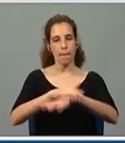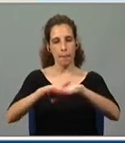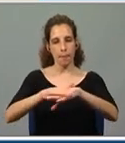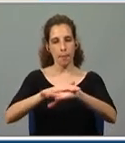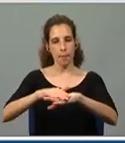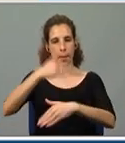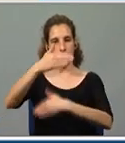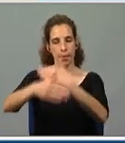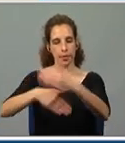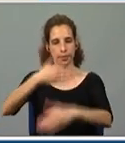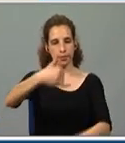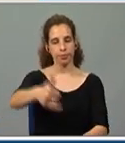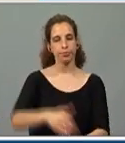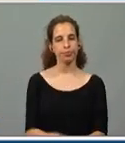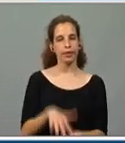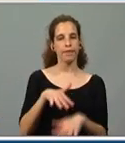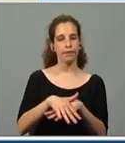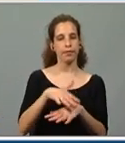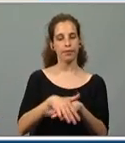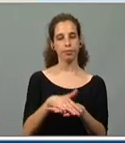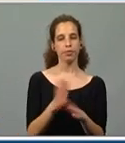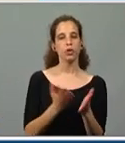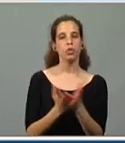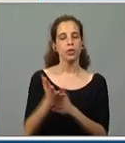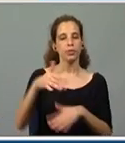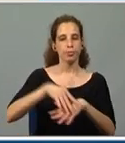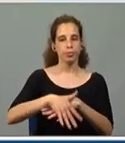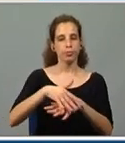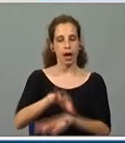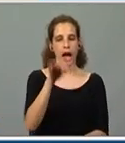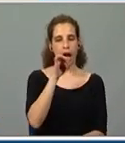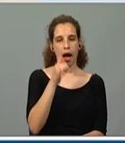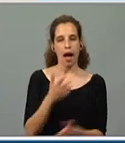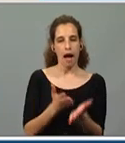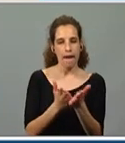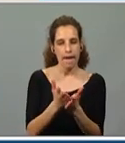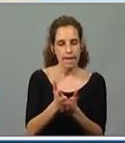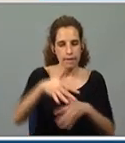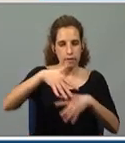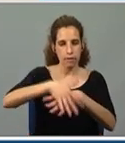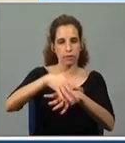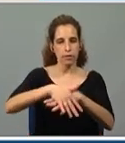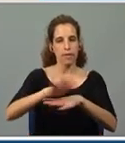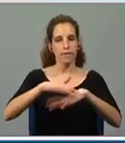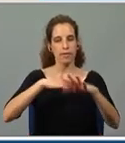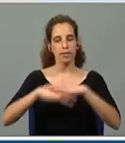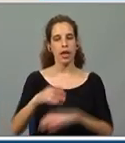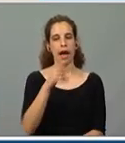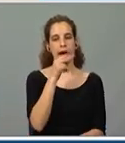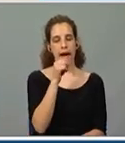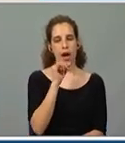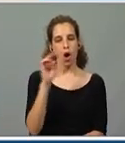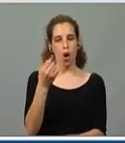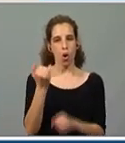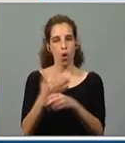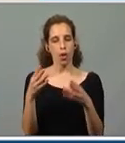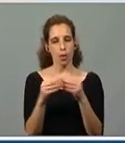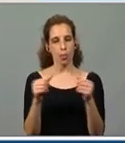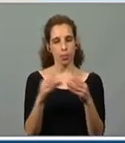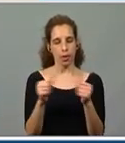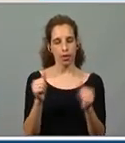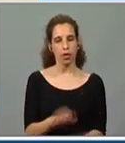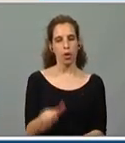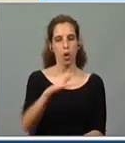etapa seguinte, a filtração. Durante a filtração, a água atravessa um filtro constituído por areia ou outros materiais